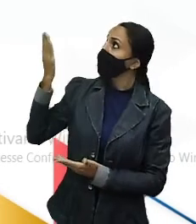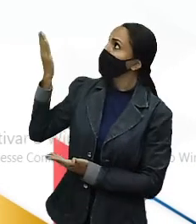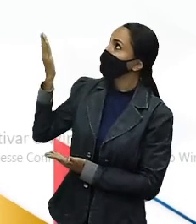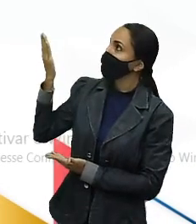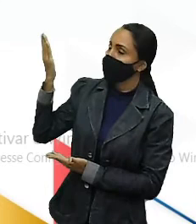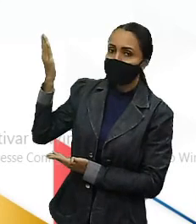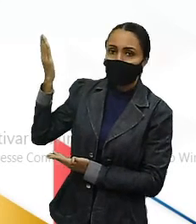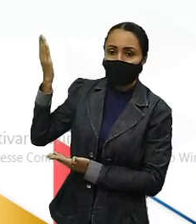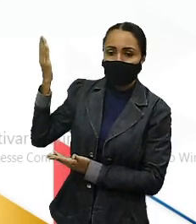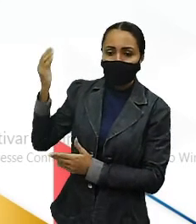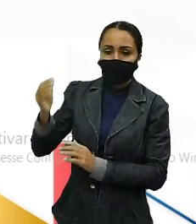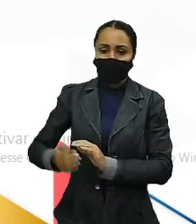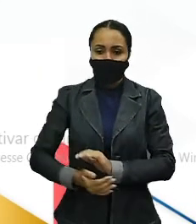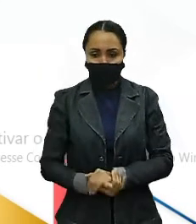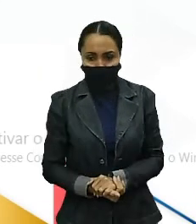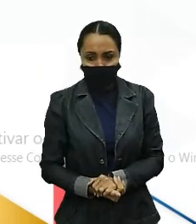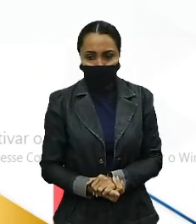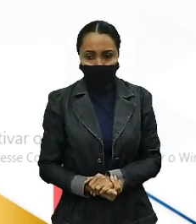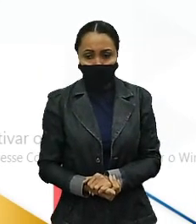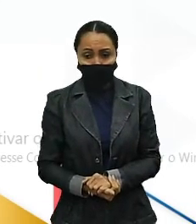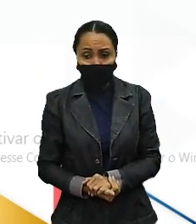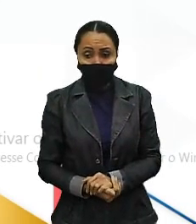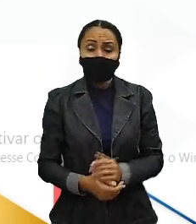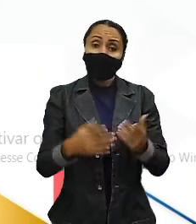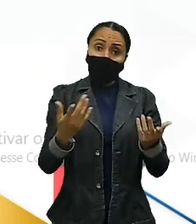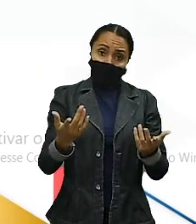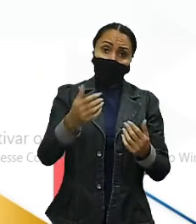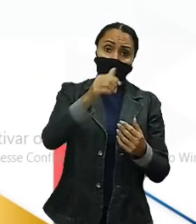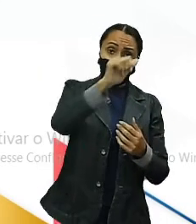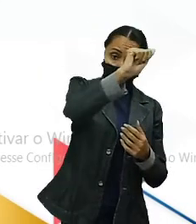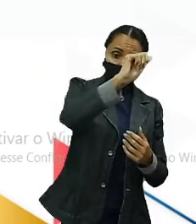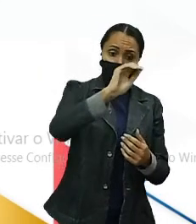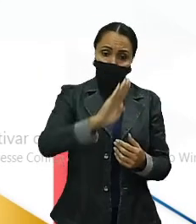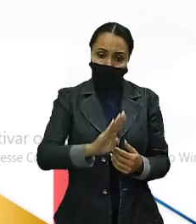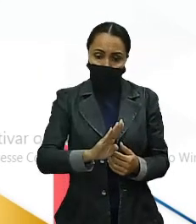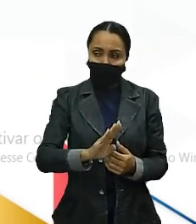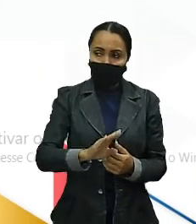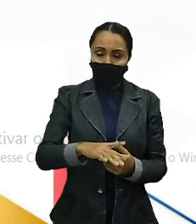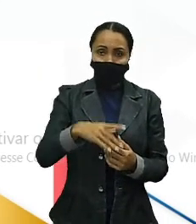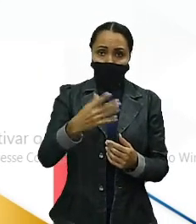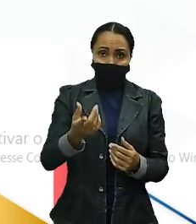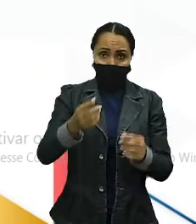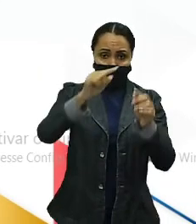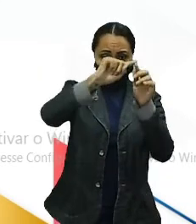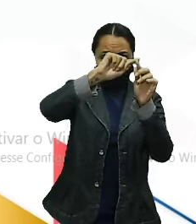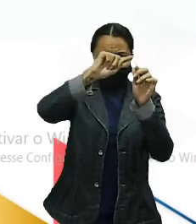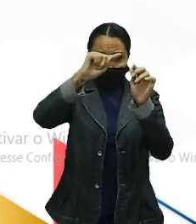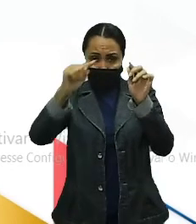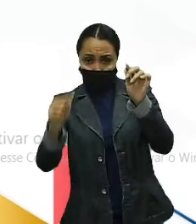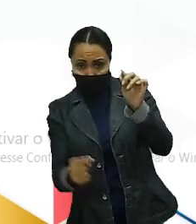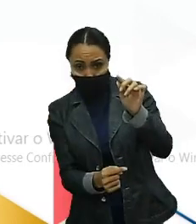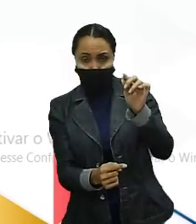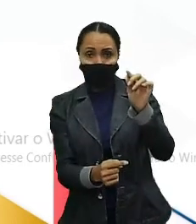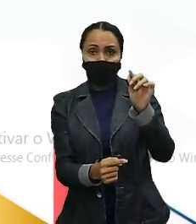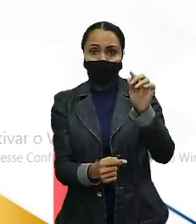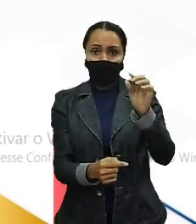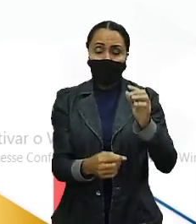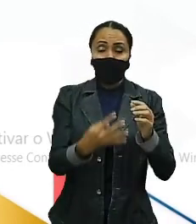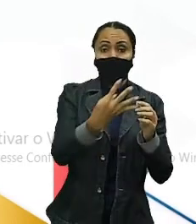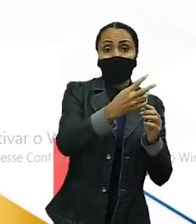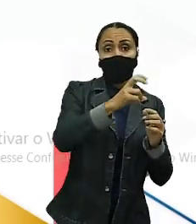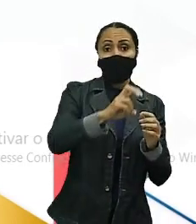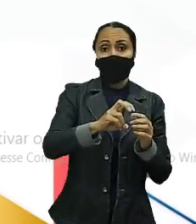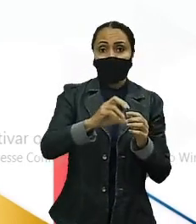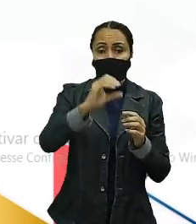aumentar para vocês aqui, ficou melhor, né? Pronto, era o ponto A e o ponto B, aí o prego caiu lá, né, ela girou e ficou aí a 45